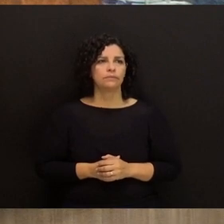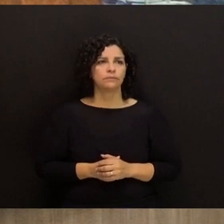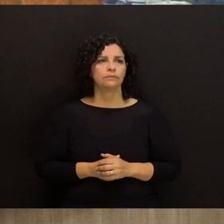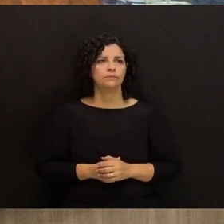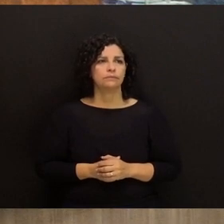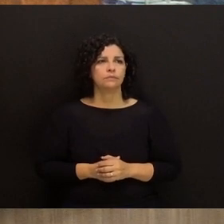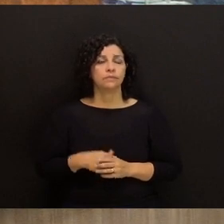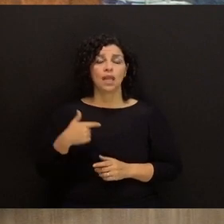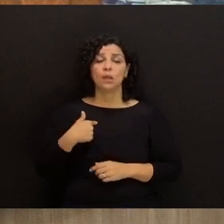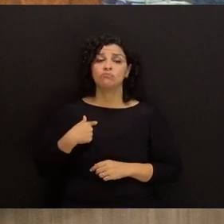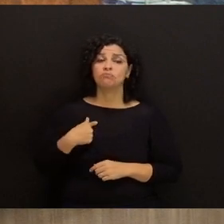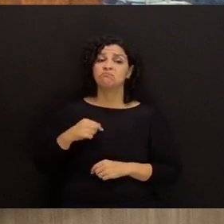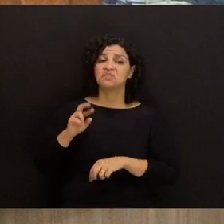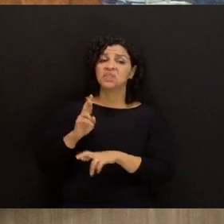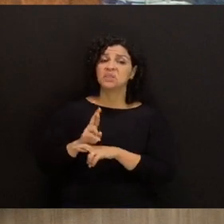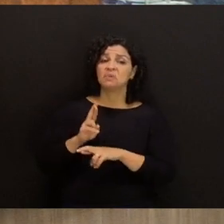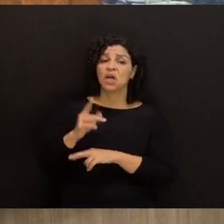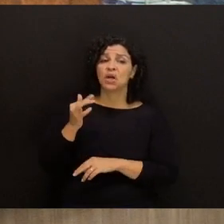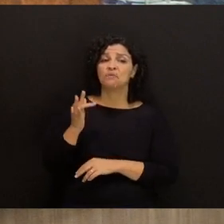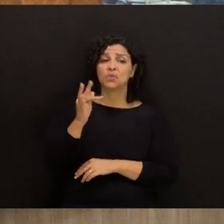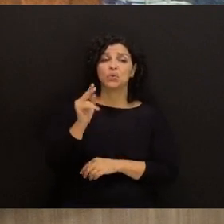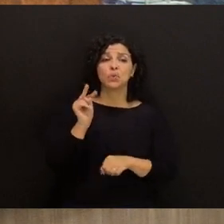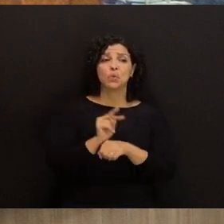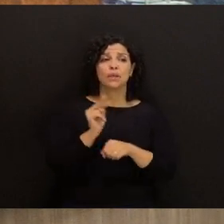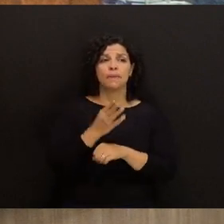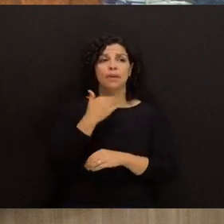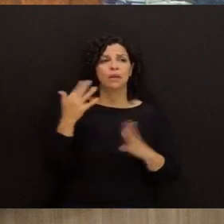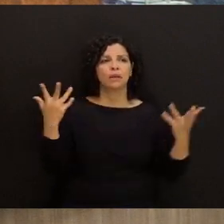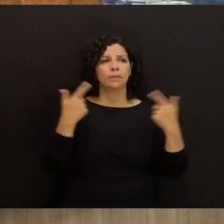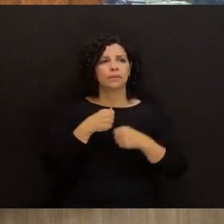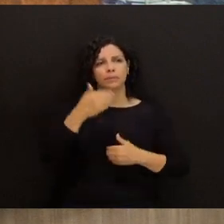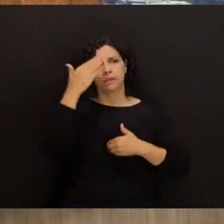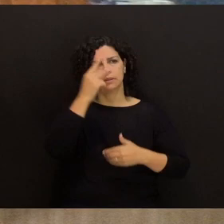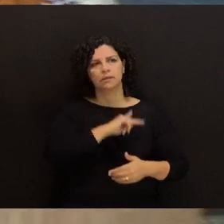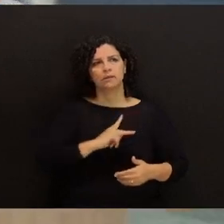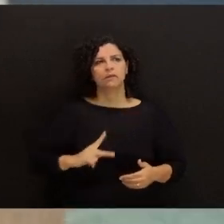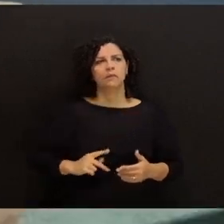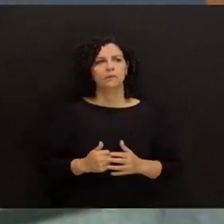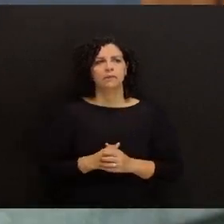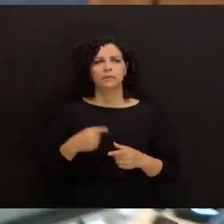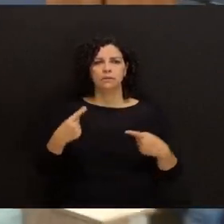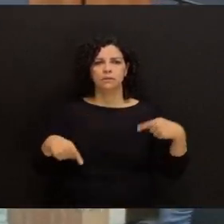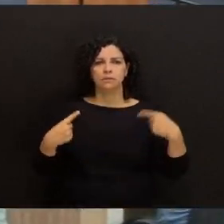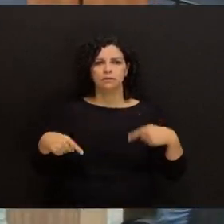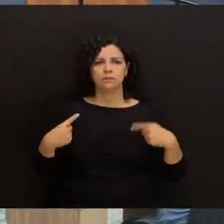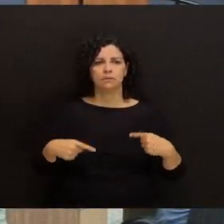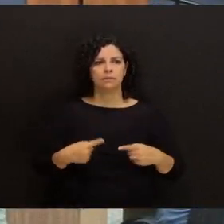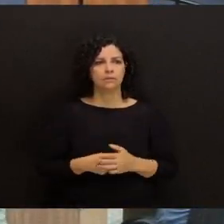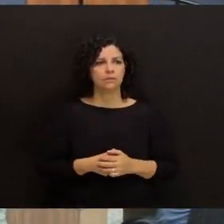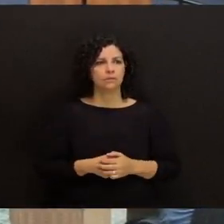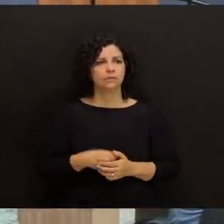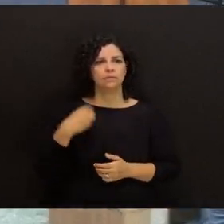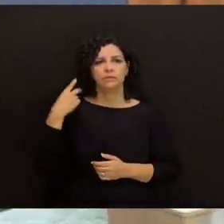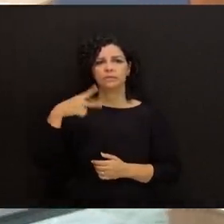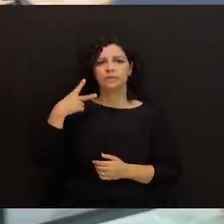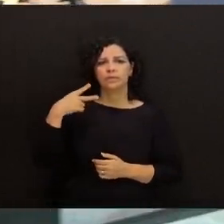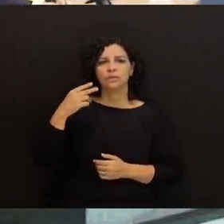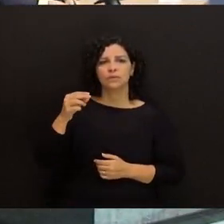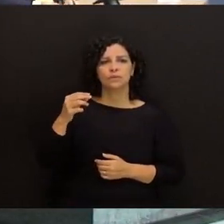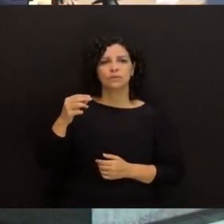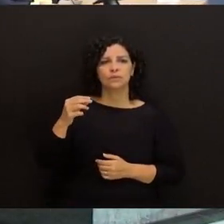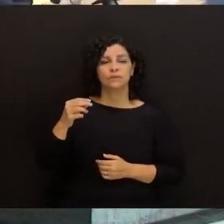eu tenho esperança que a gente vai poder cuidar melhor dos animais obrigado senhor presidente permanecem discussão com a palavra Vereador Professor